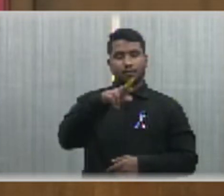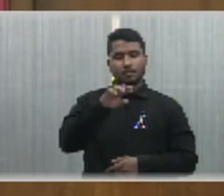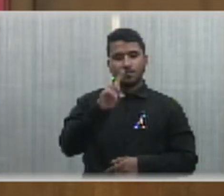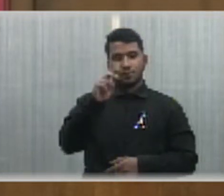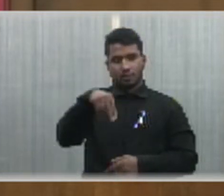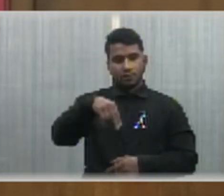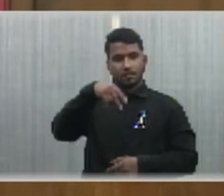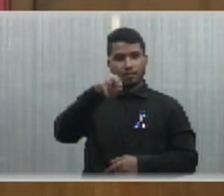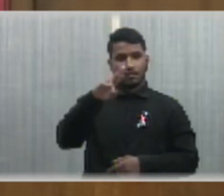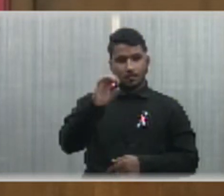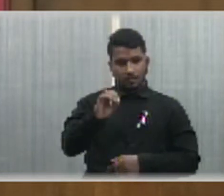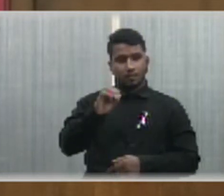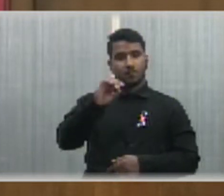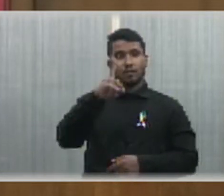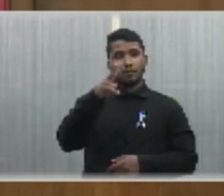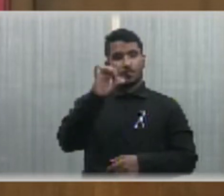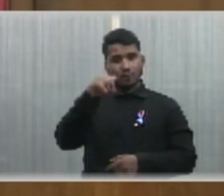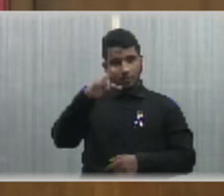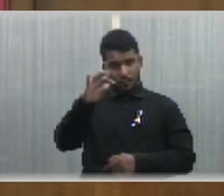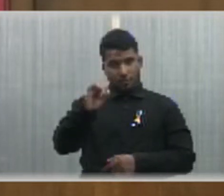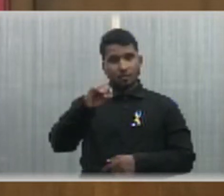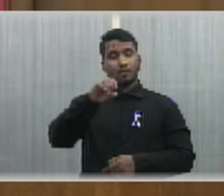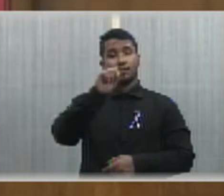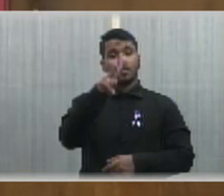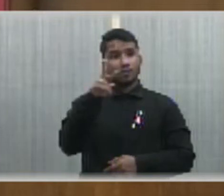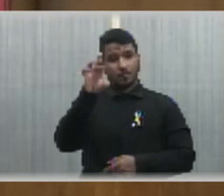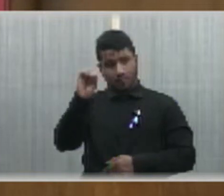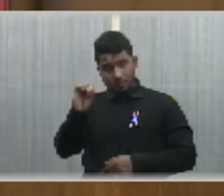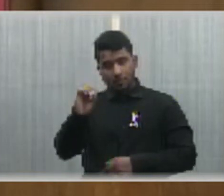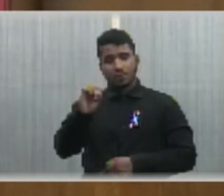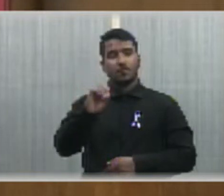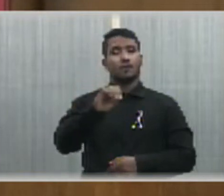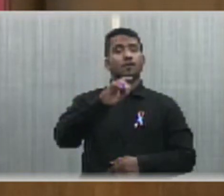Menezes, Nerinho, Oliveira Neto, Severo Eulálio,